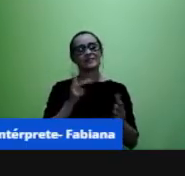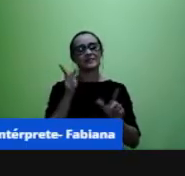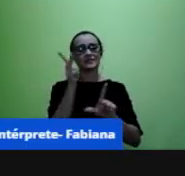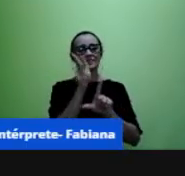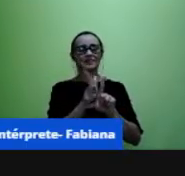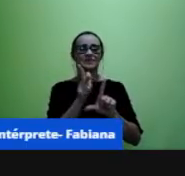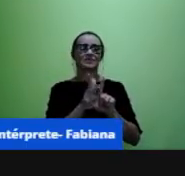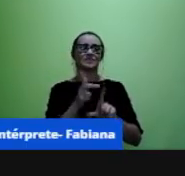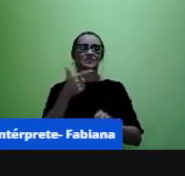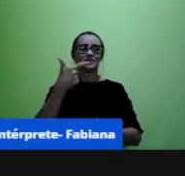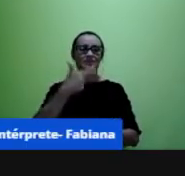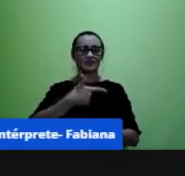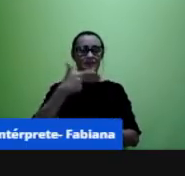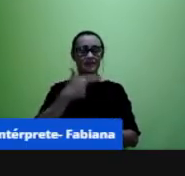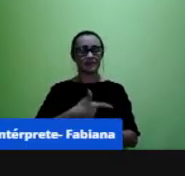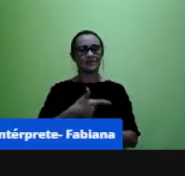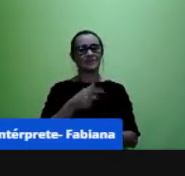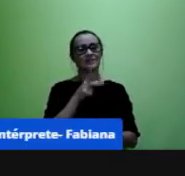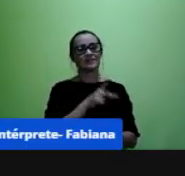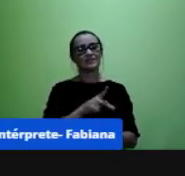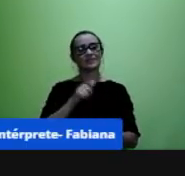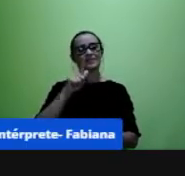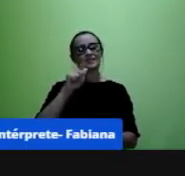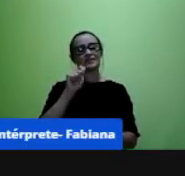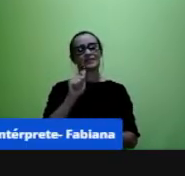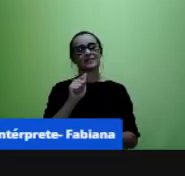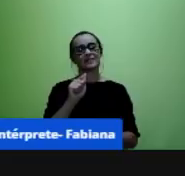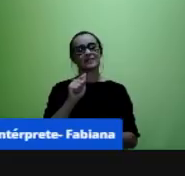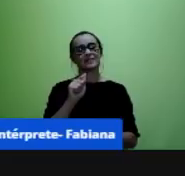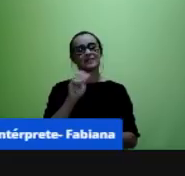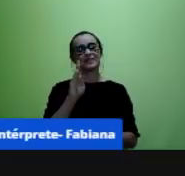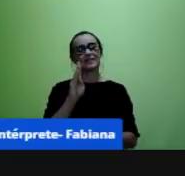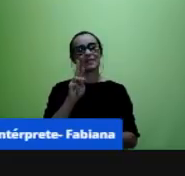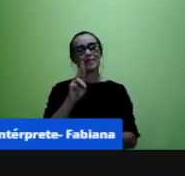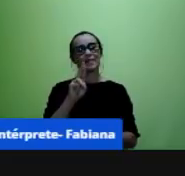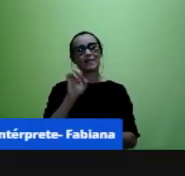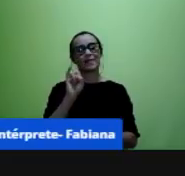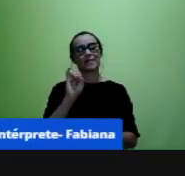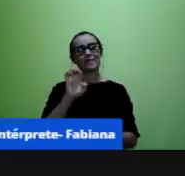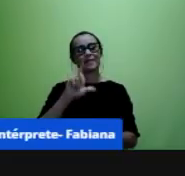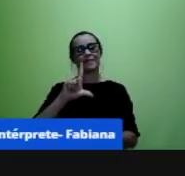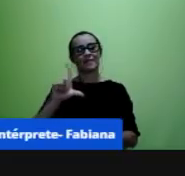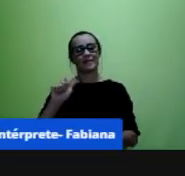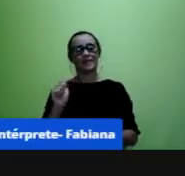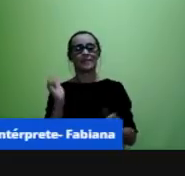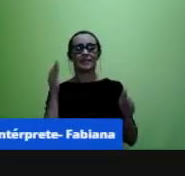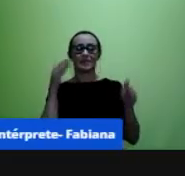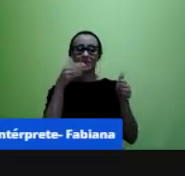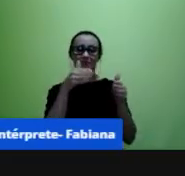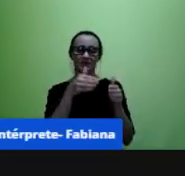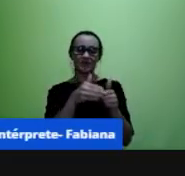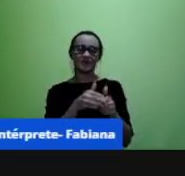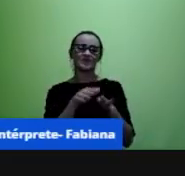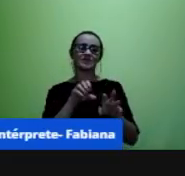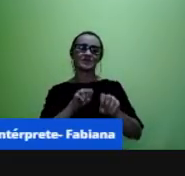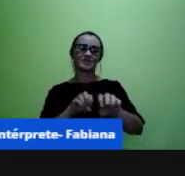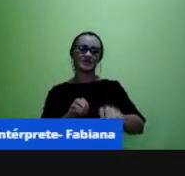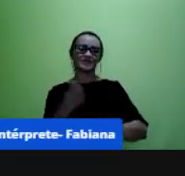a professora Gabriela Morales, que vai dar um enfoque na educação infantil. Vamos lá?